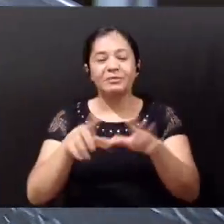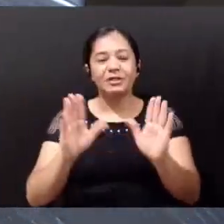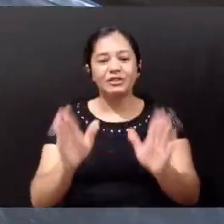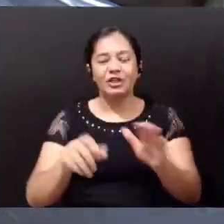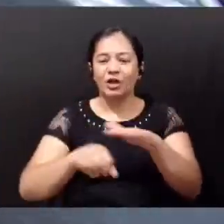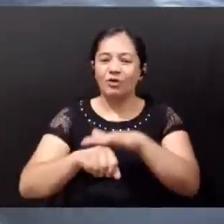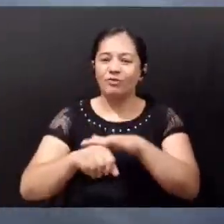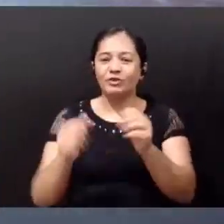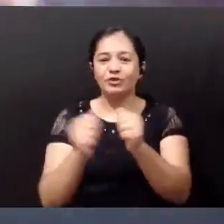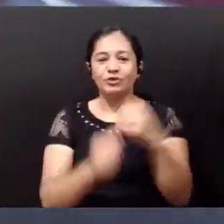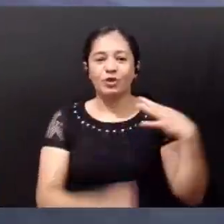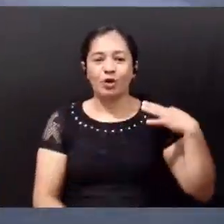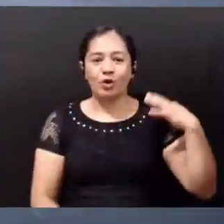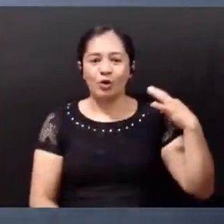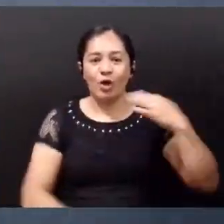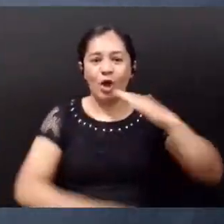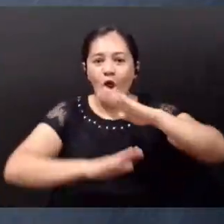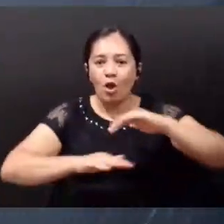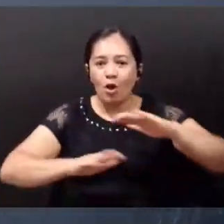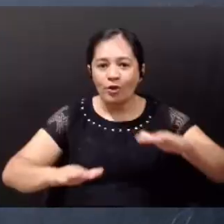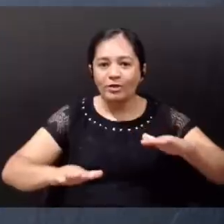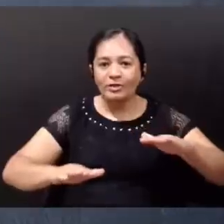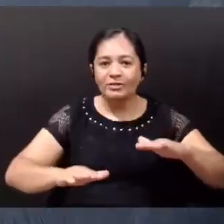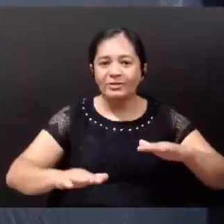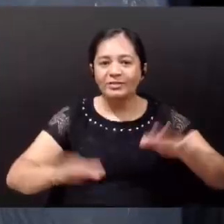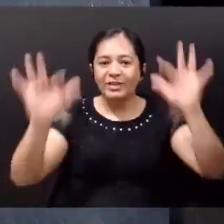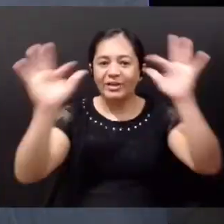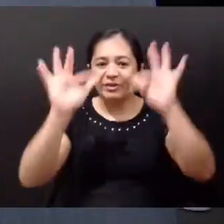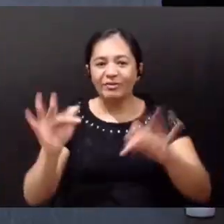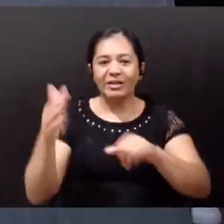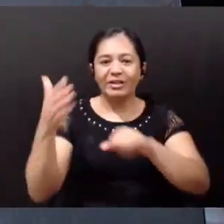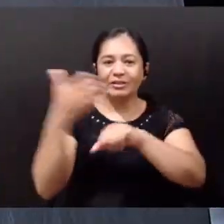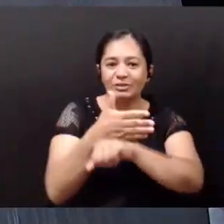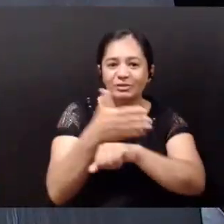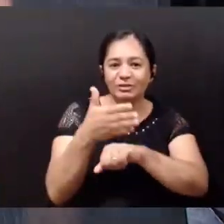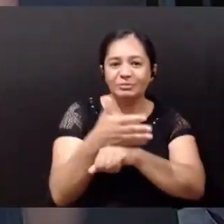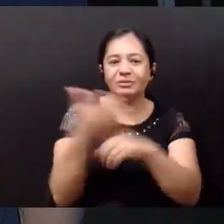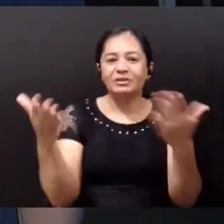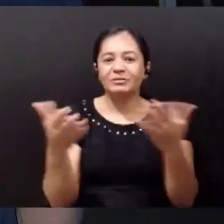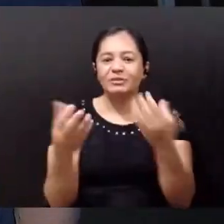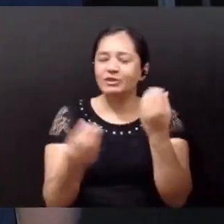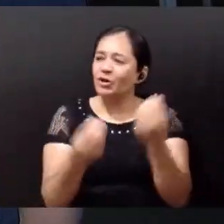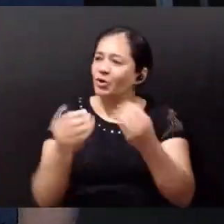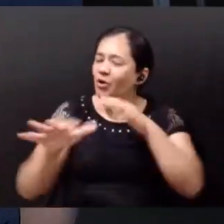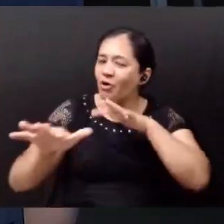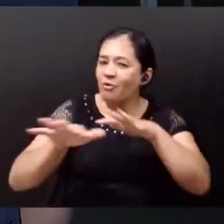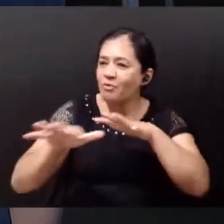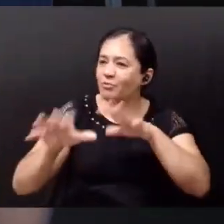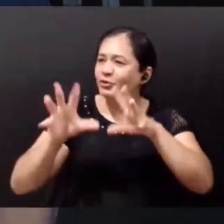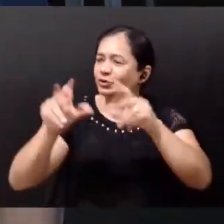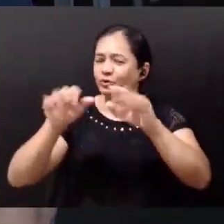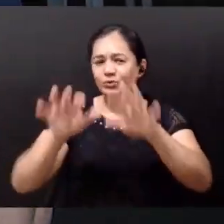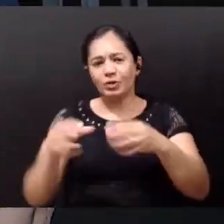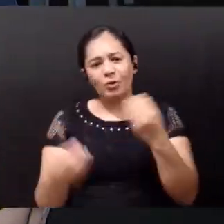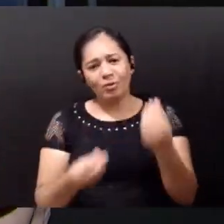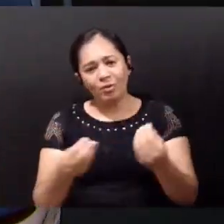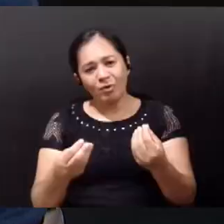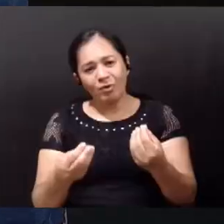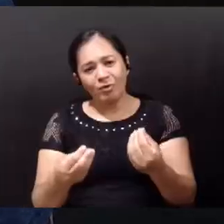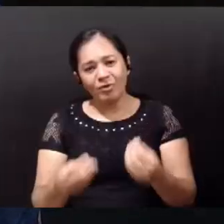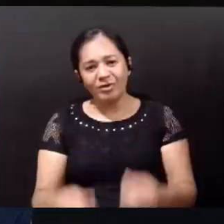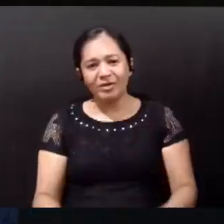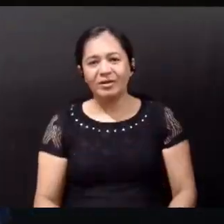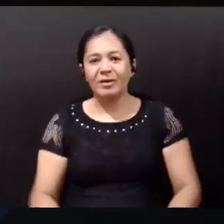inclusive crianças que estão muito felizes de participar hoje. Como que é movimentar tudo isso? É tudo pela graça, né?